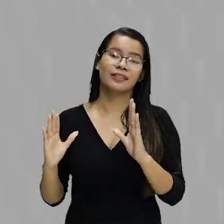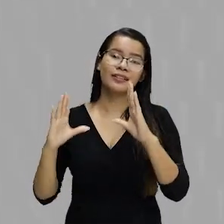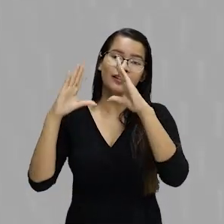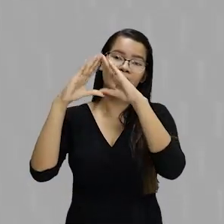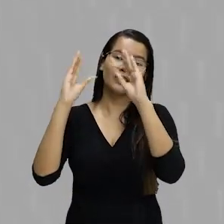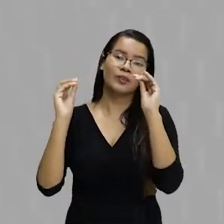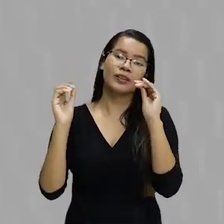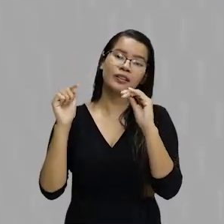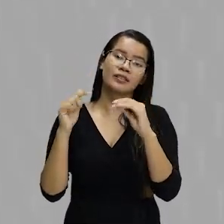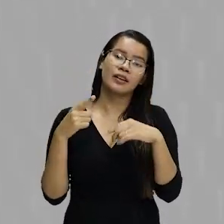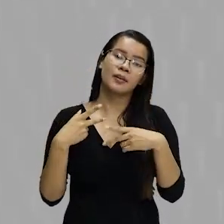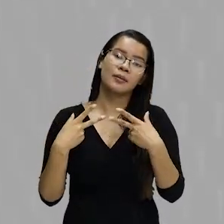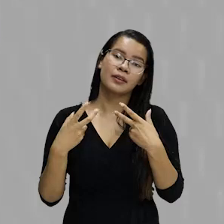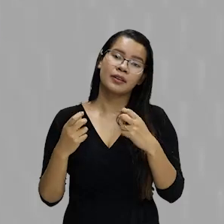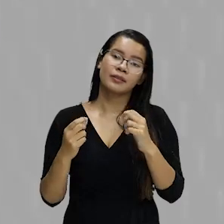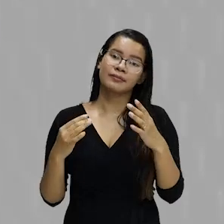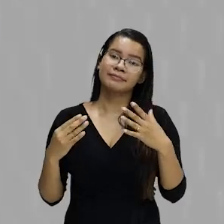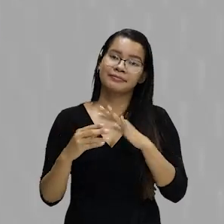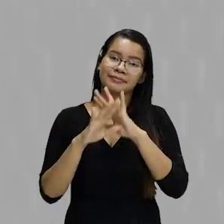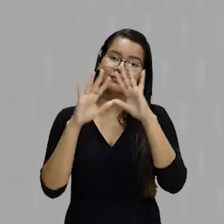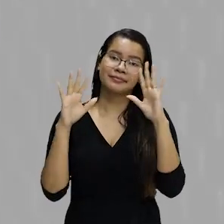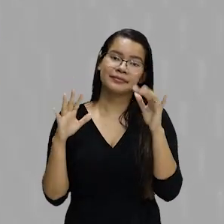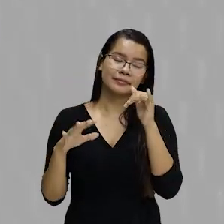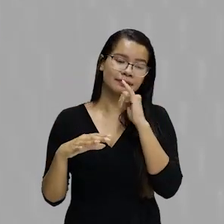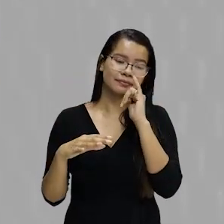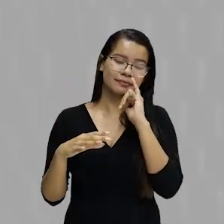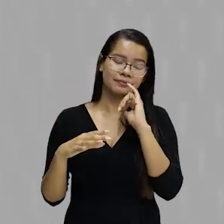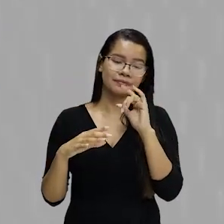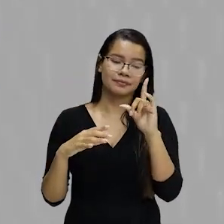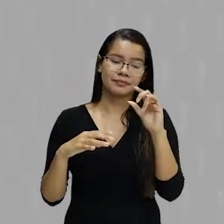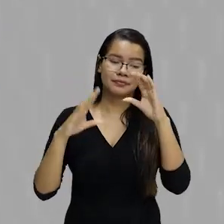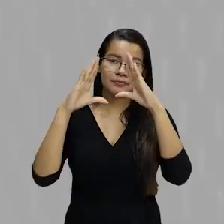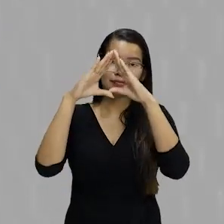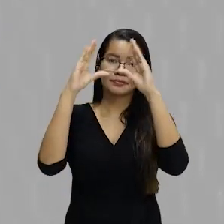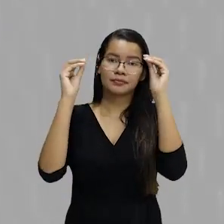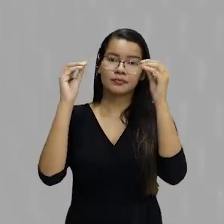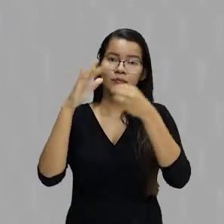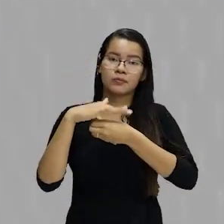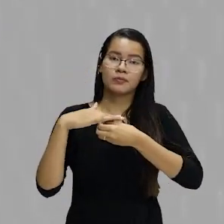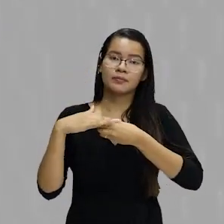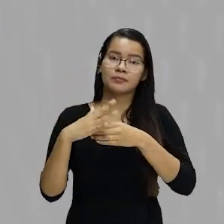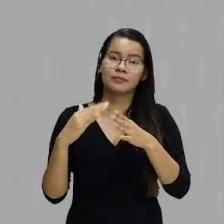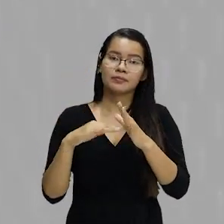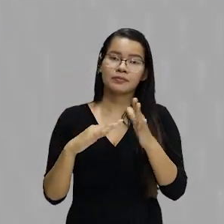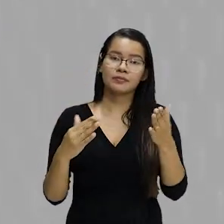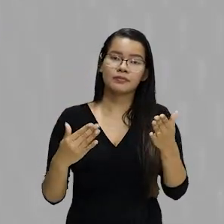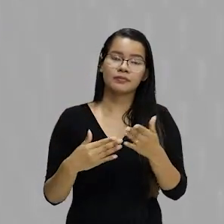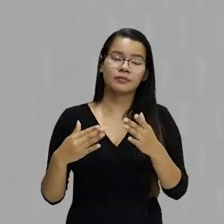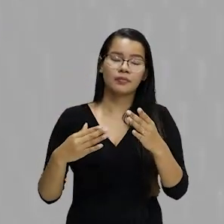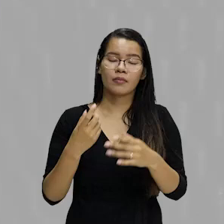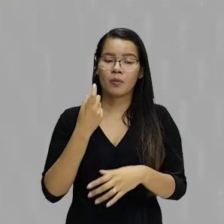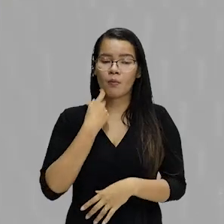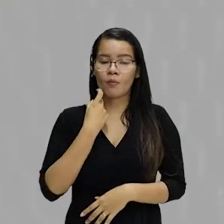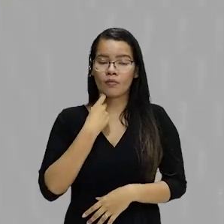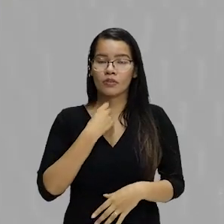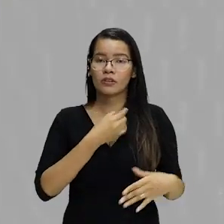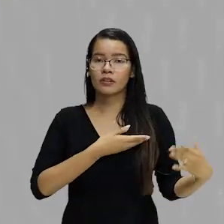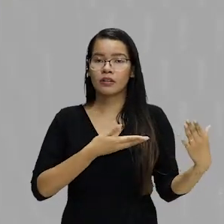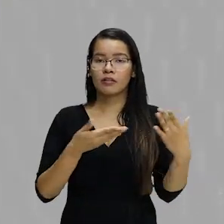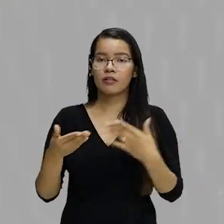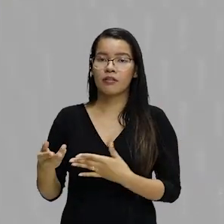logicamente. Lua cheia, né? A lua cheia, até hoje, os pescadores, eles caem ao mar, preferem cair ao